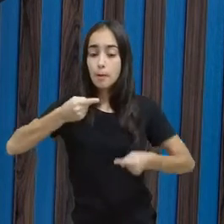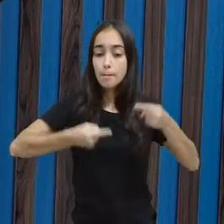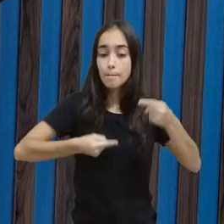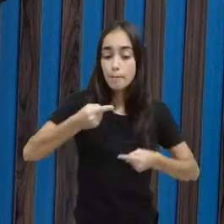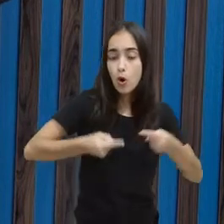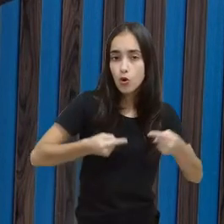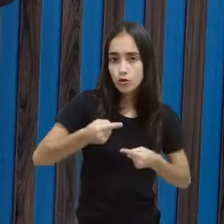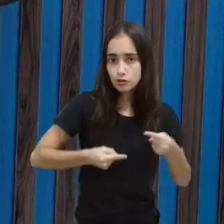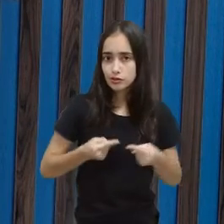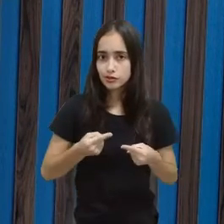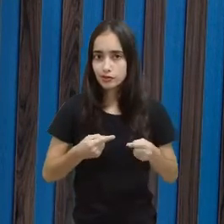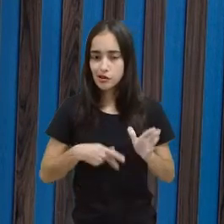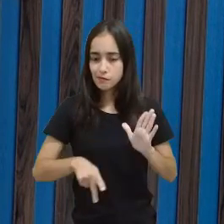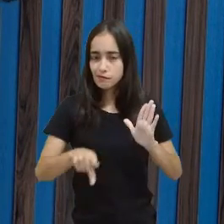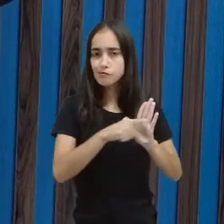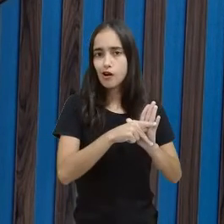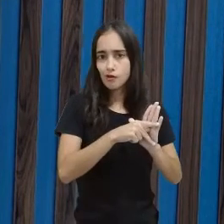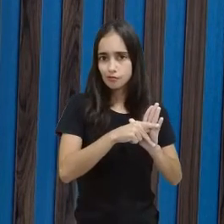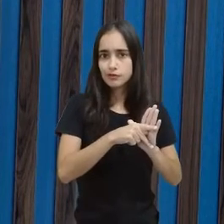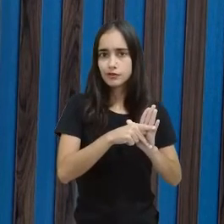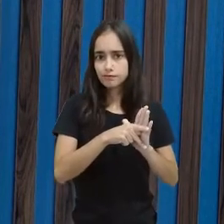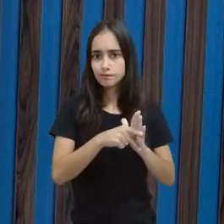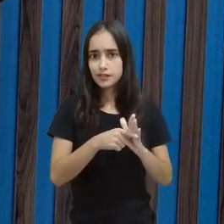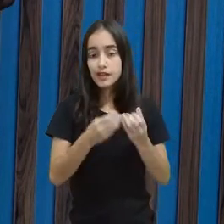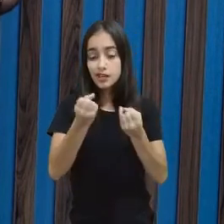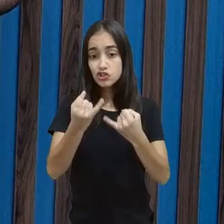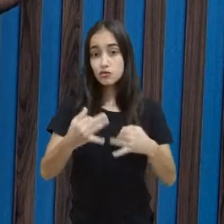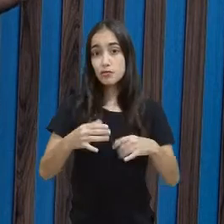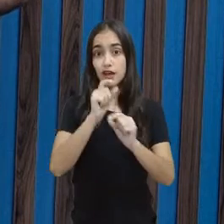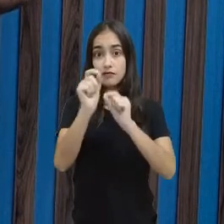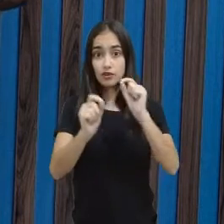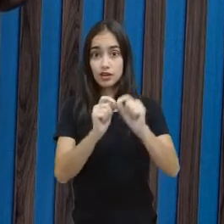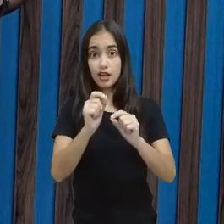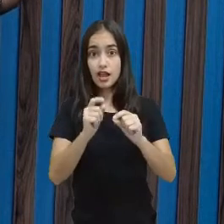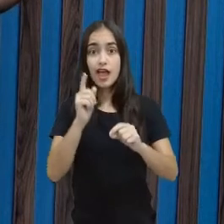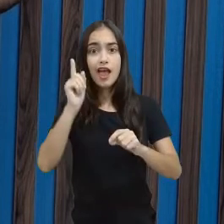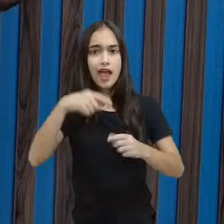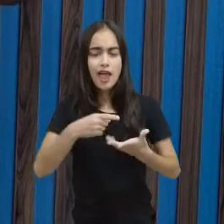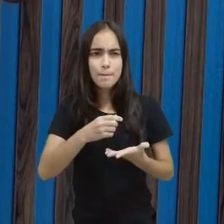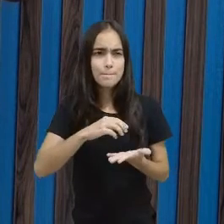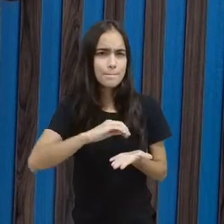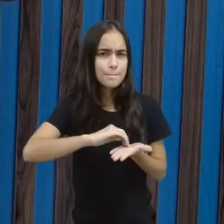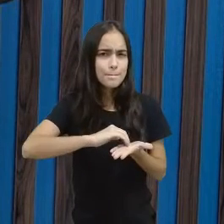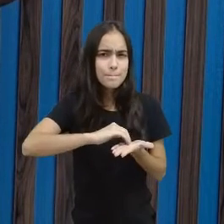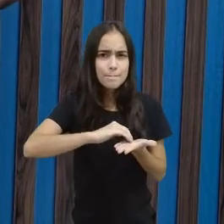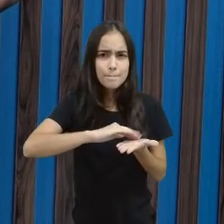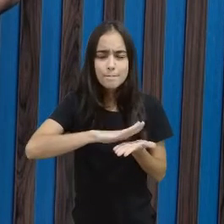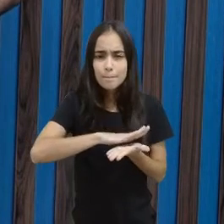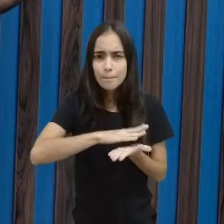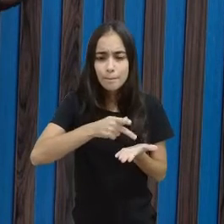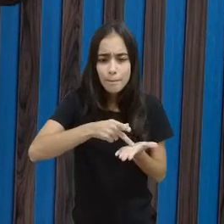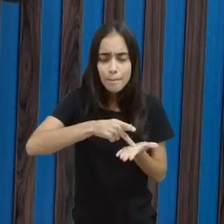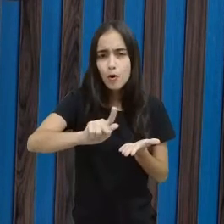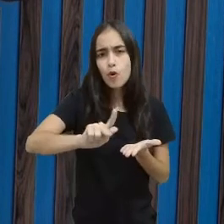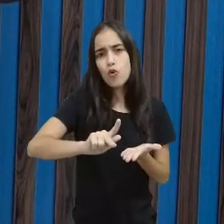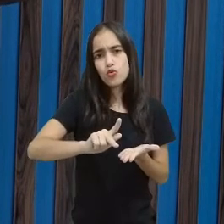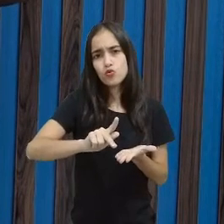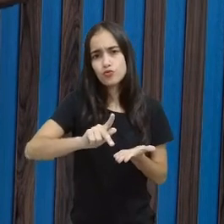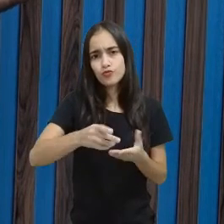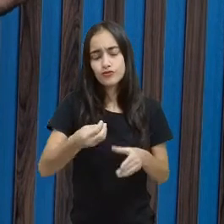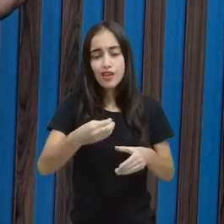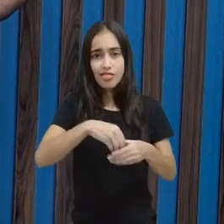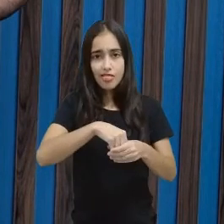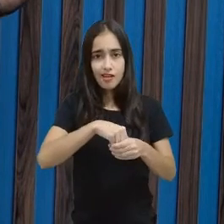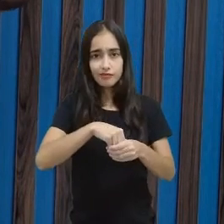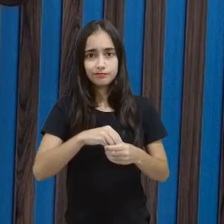eugenista, seja uma política, né, de purificação da raça, né, a raça ariana, da qual os